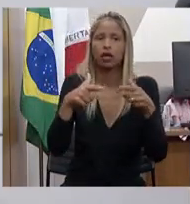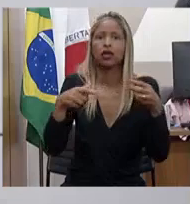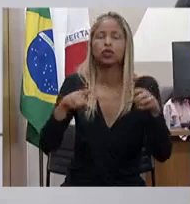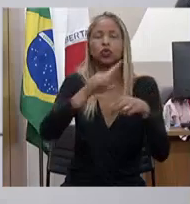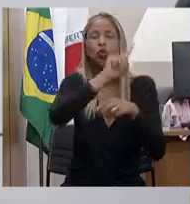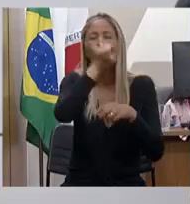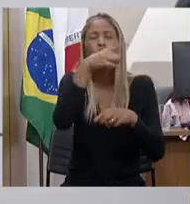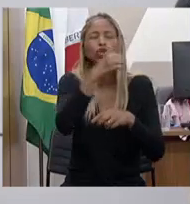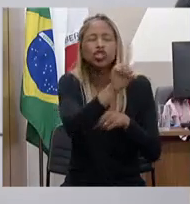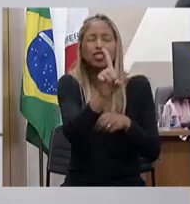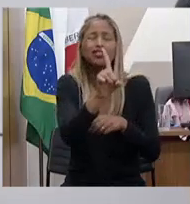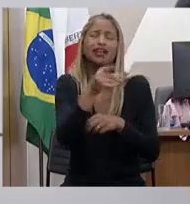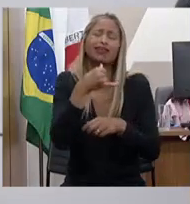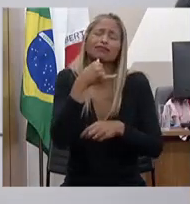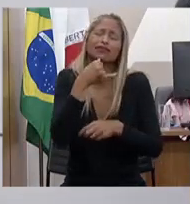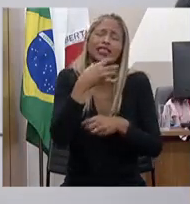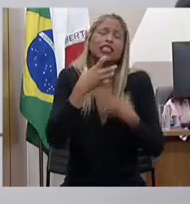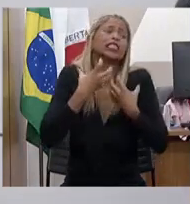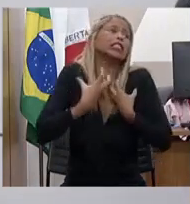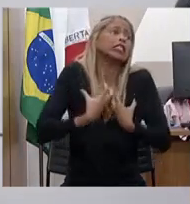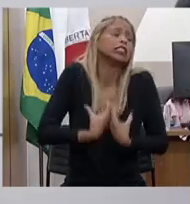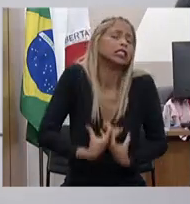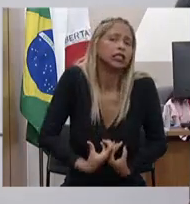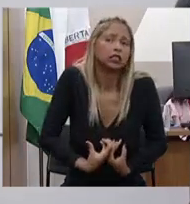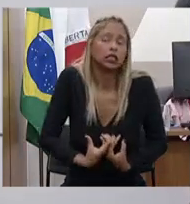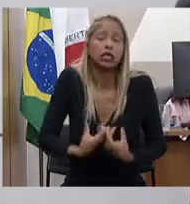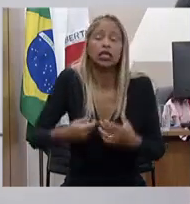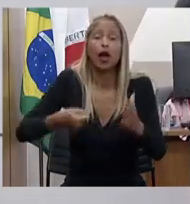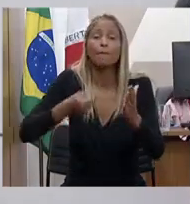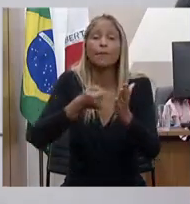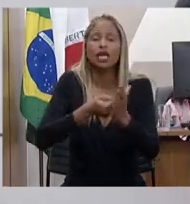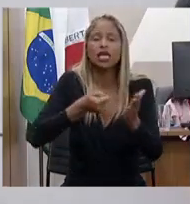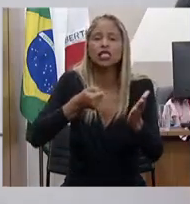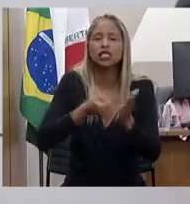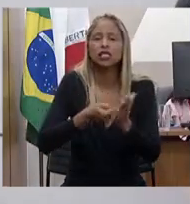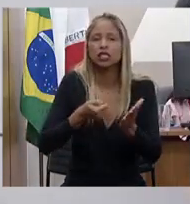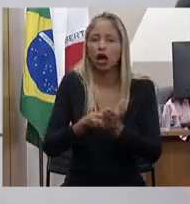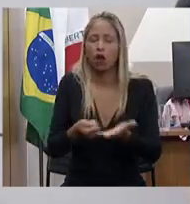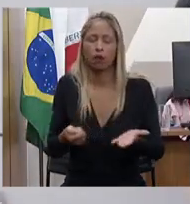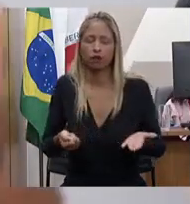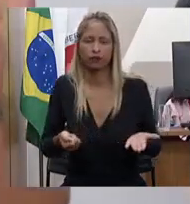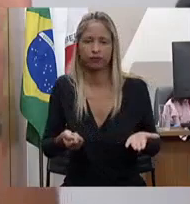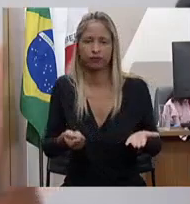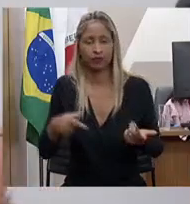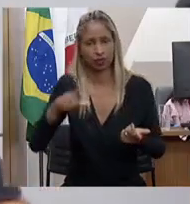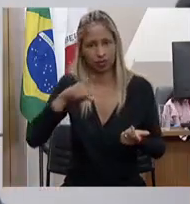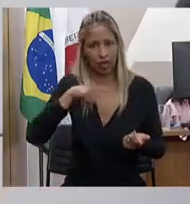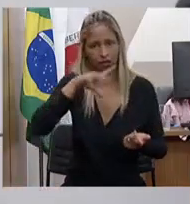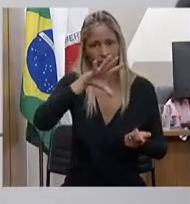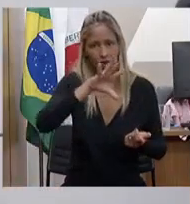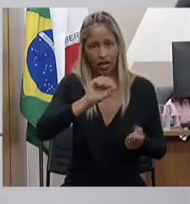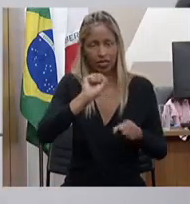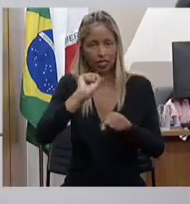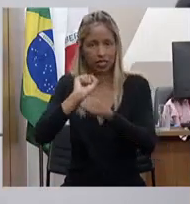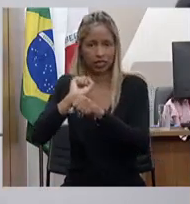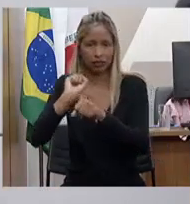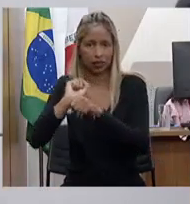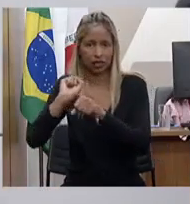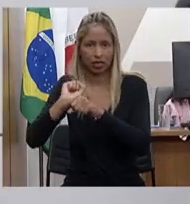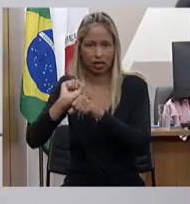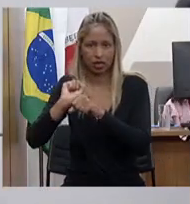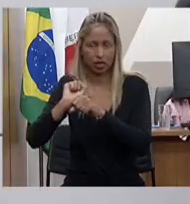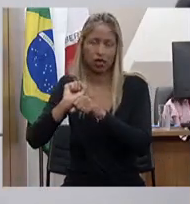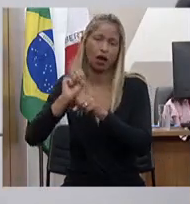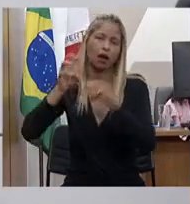no outro dia que ele tá estressado aí vocês imagina a pressão desse entregador de ter que pegar de ter que ficar esperando ali na porta